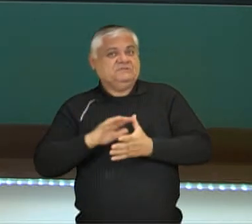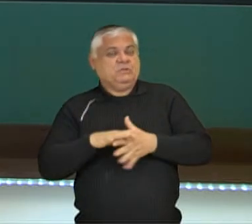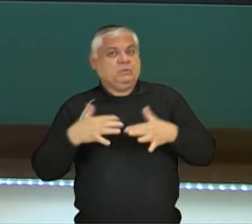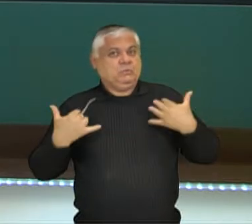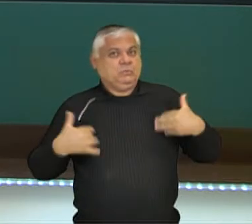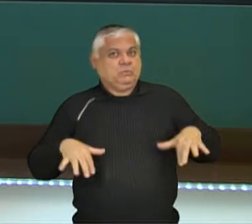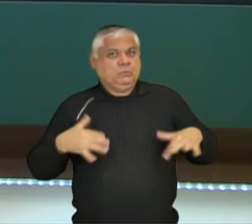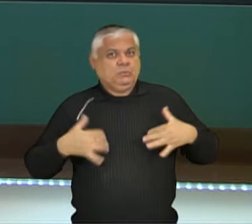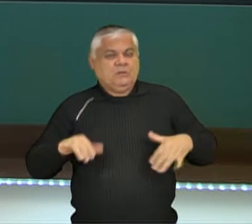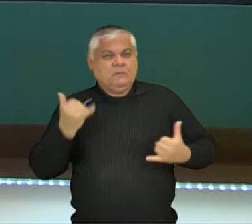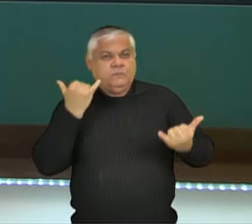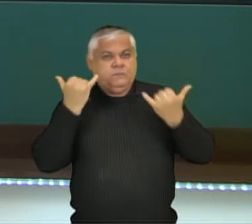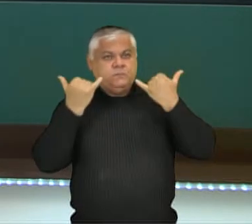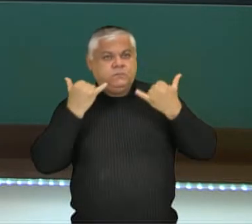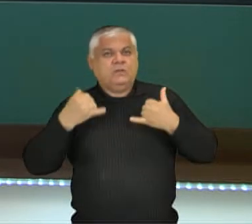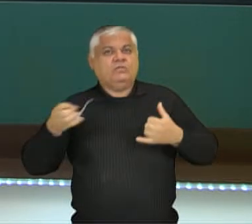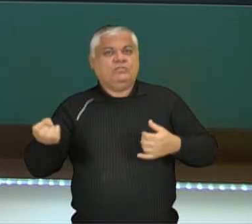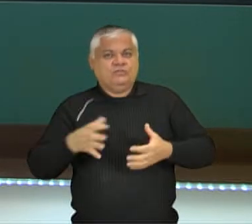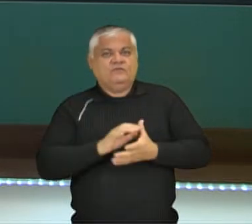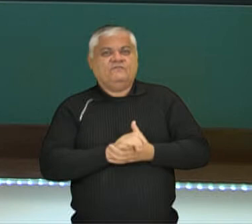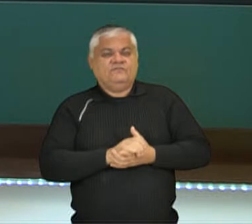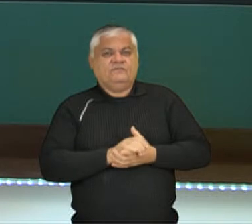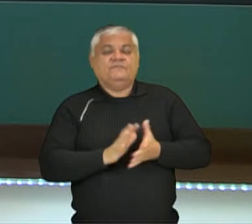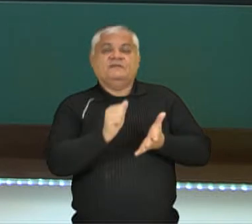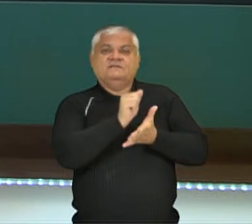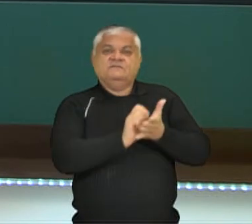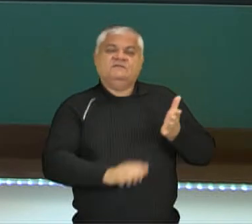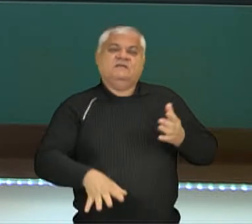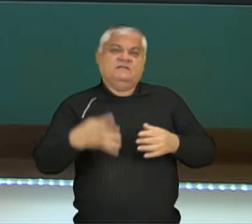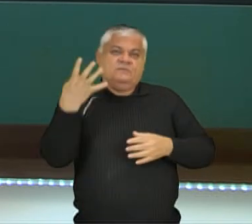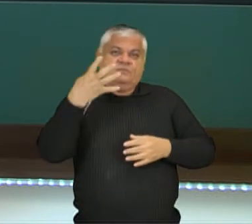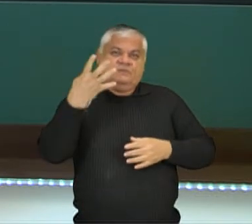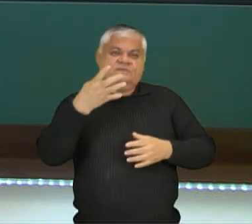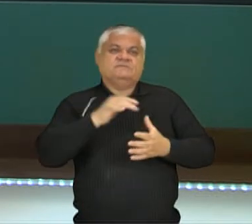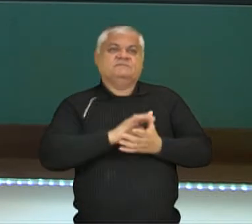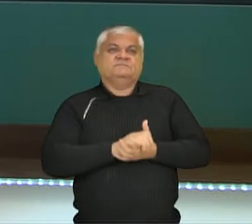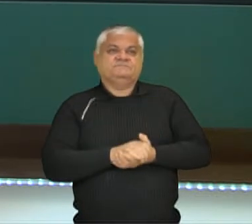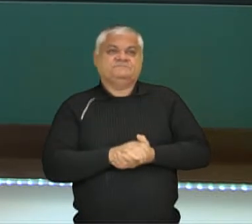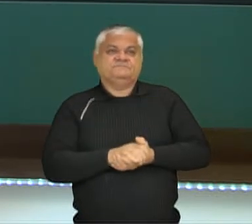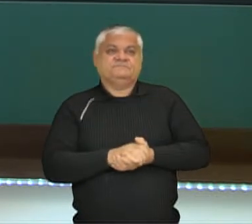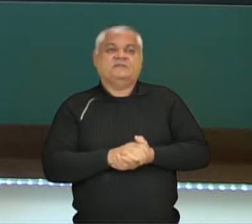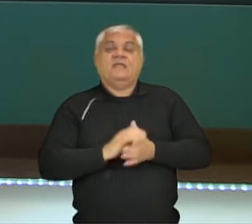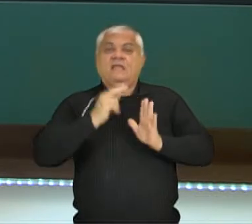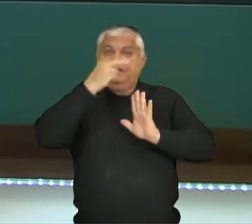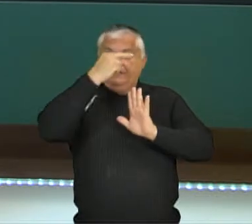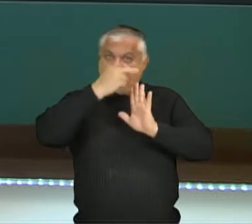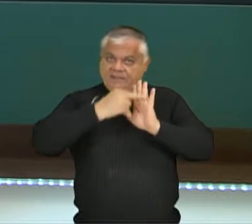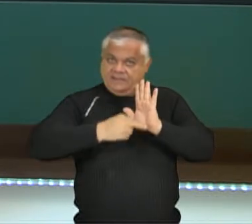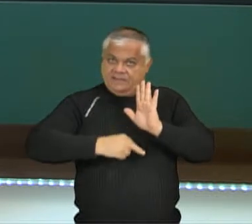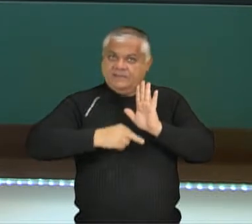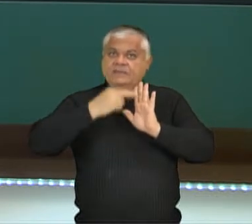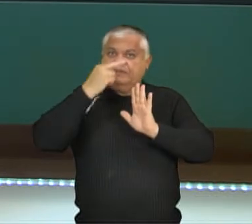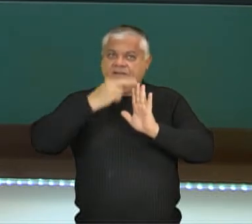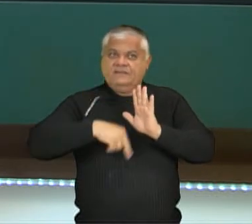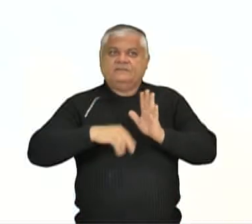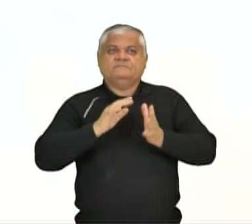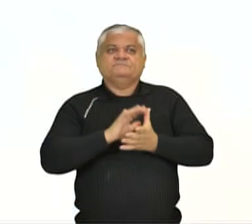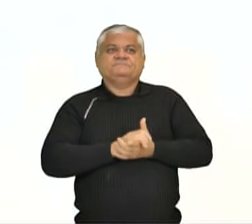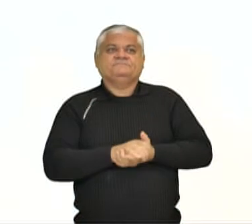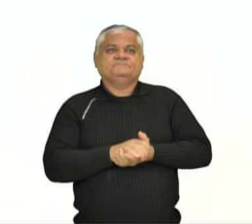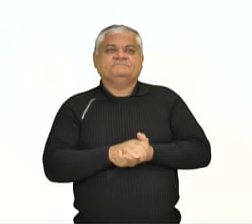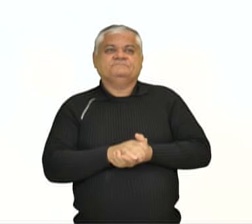Quanta informação nova, né? Atividade 4 para você. Eu quero que você leia. Não, vou te ajudar